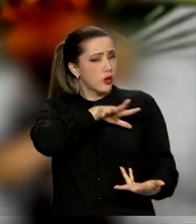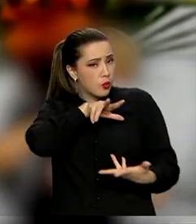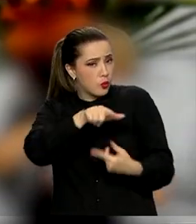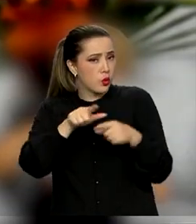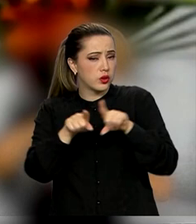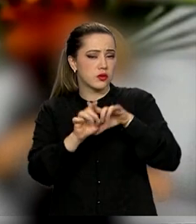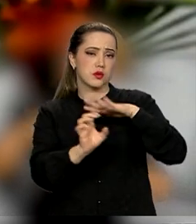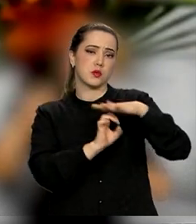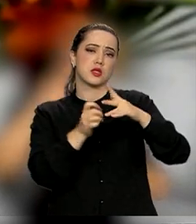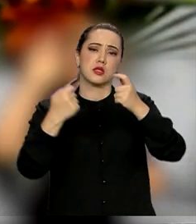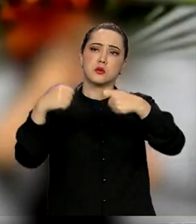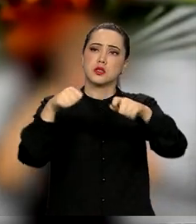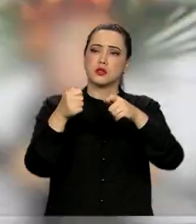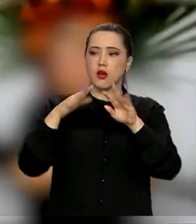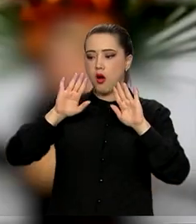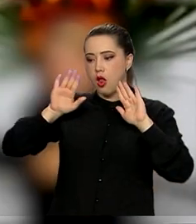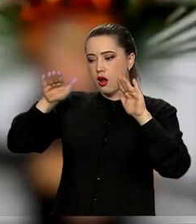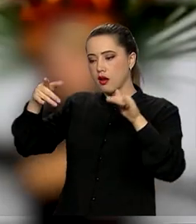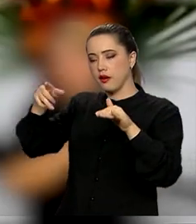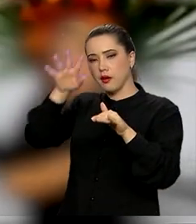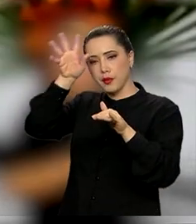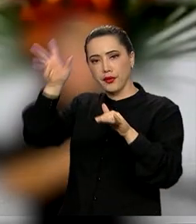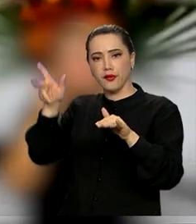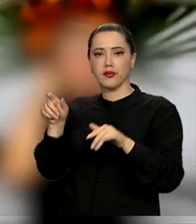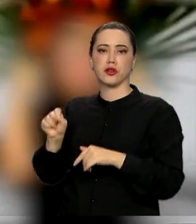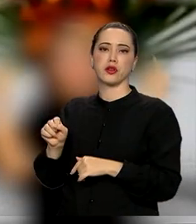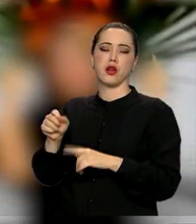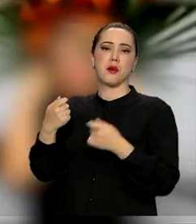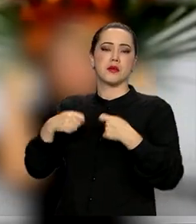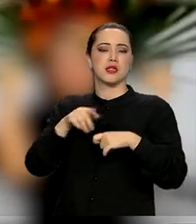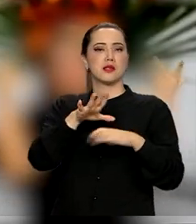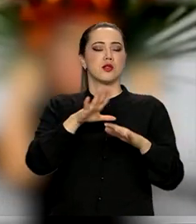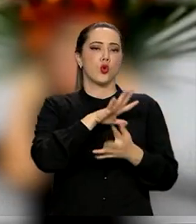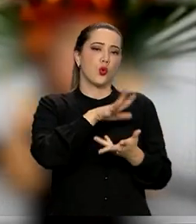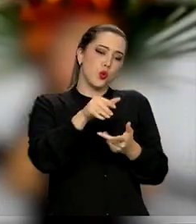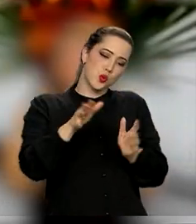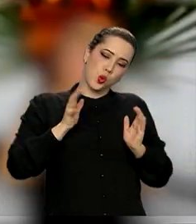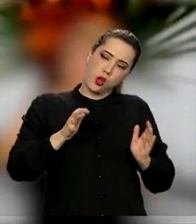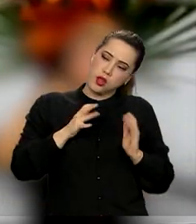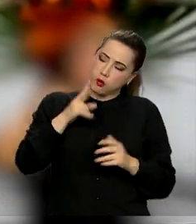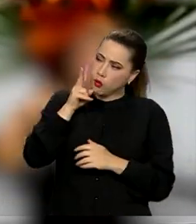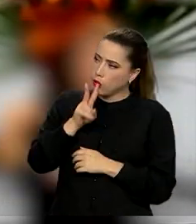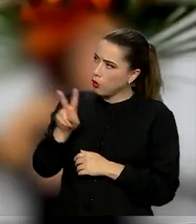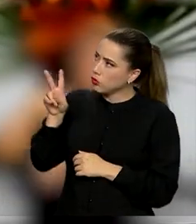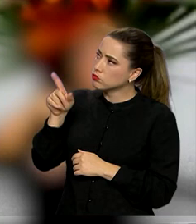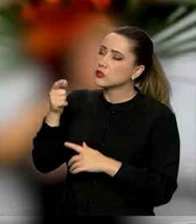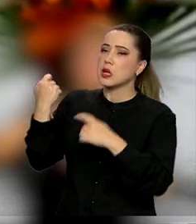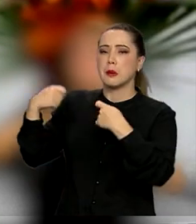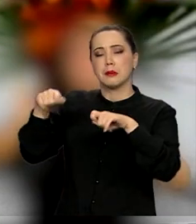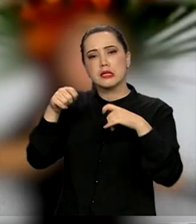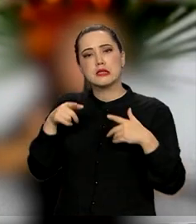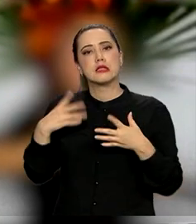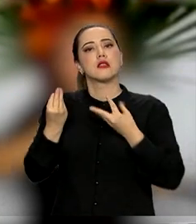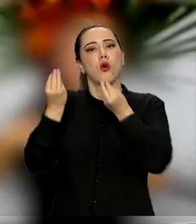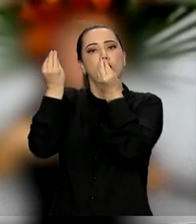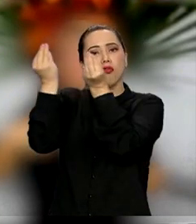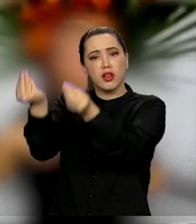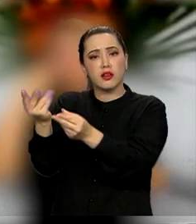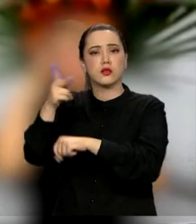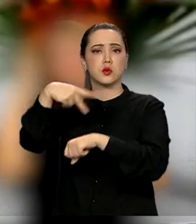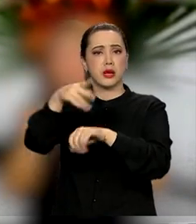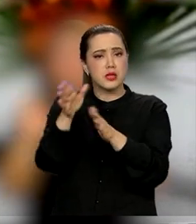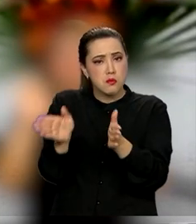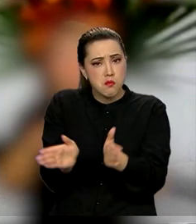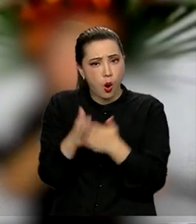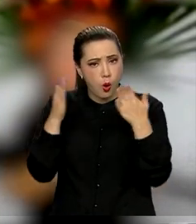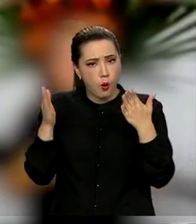em algum momento vão se voltar para cá. É preciso que o mundo rico compreenda a necessidade da gente garantir aos países mais